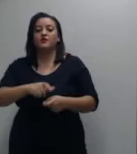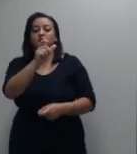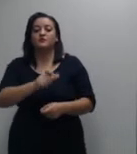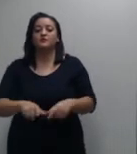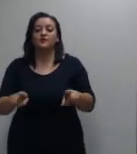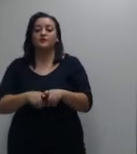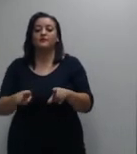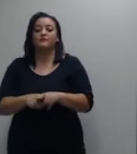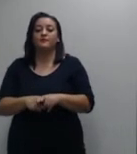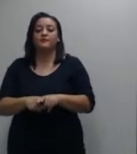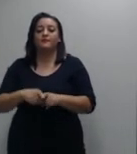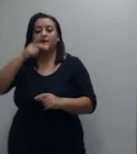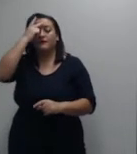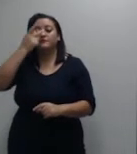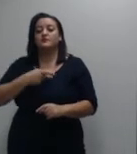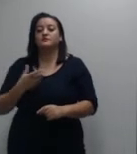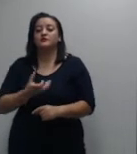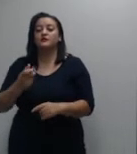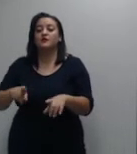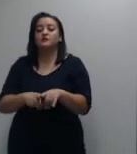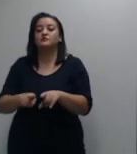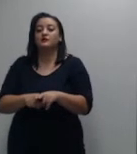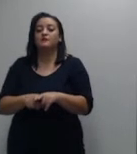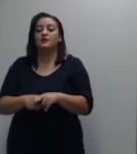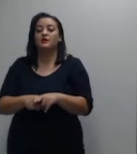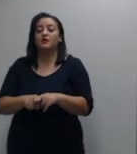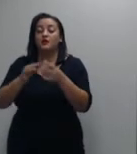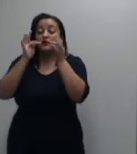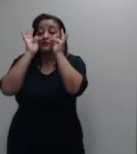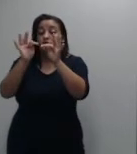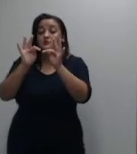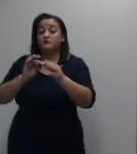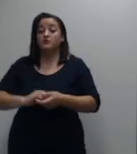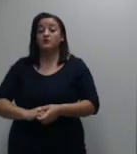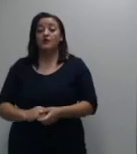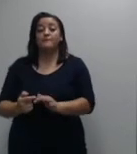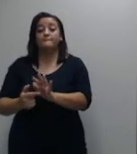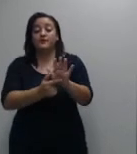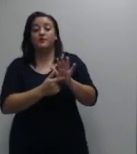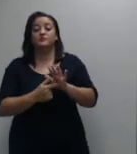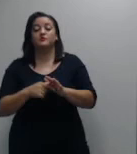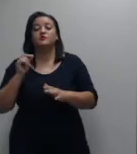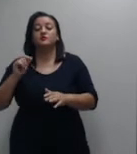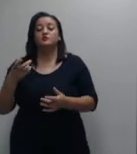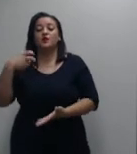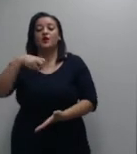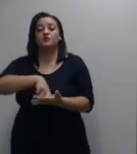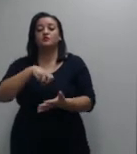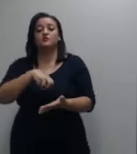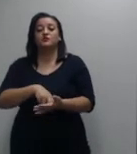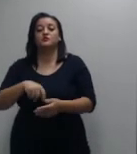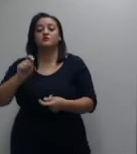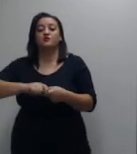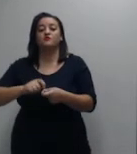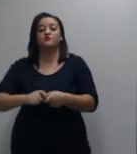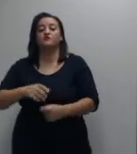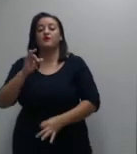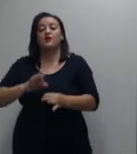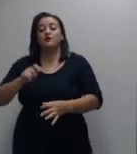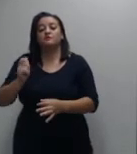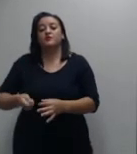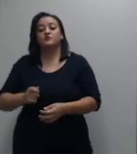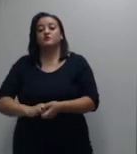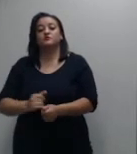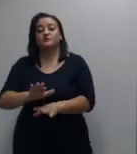obter de pessoal da requerente das Cegonhas a demonstração de que a condenação imposta pelo organismo ou federal